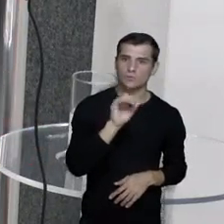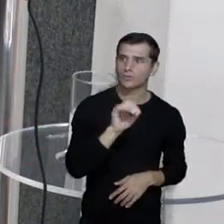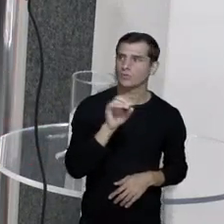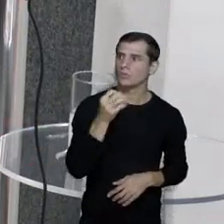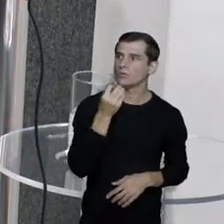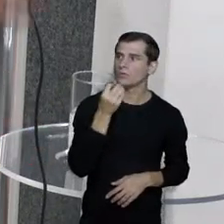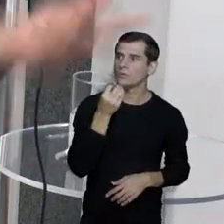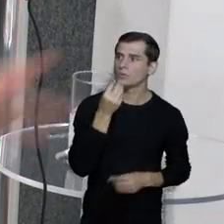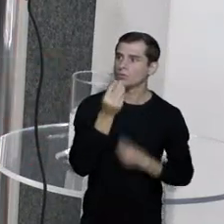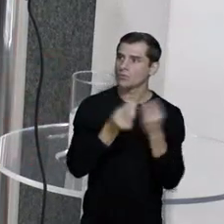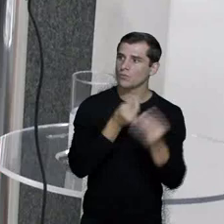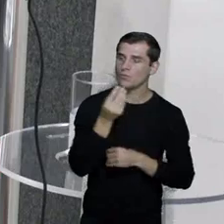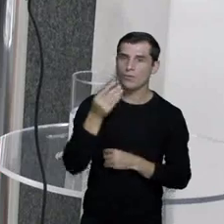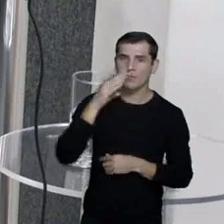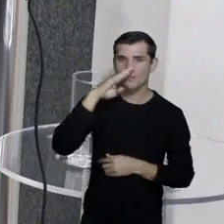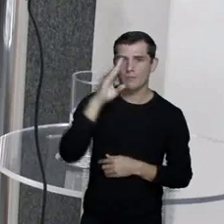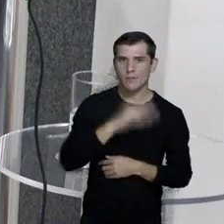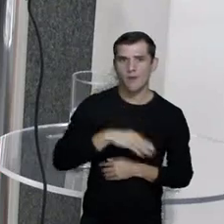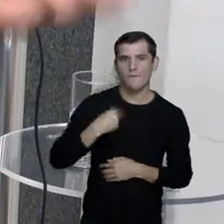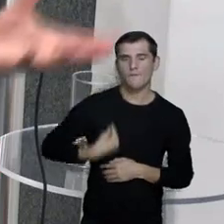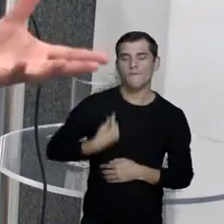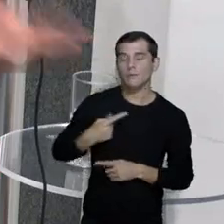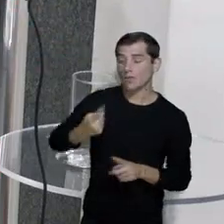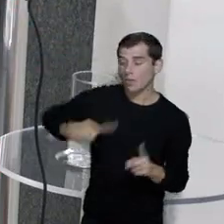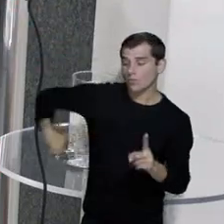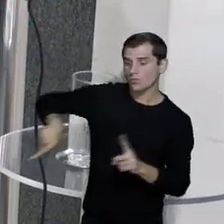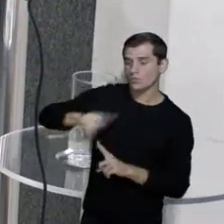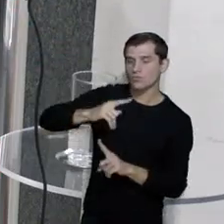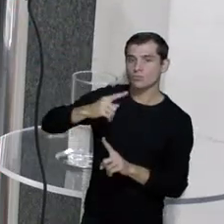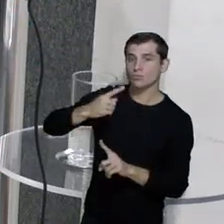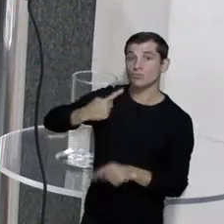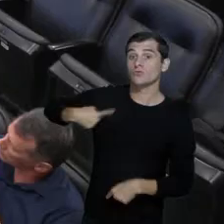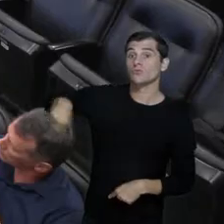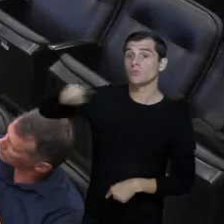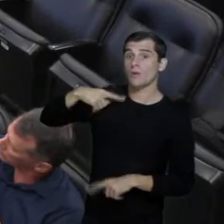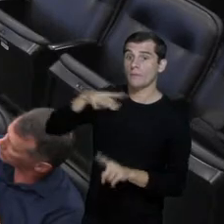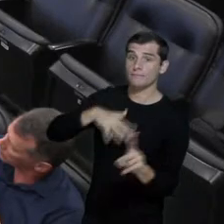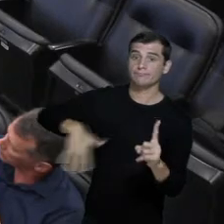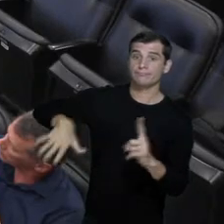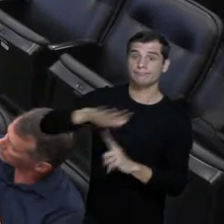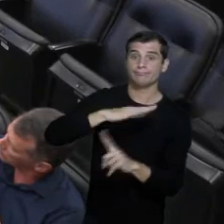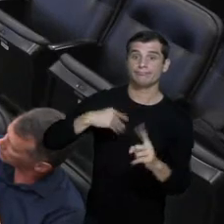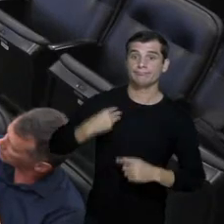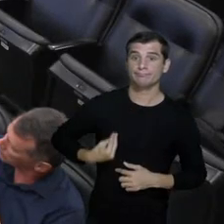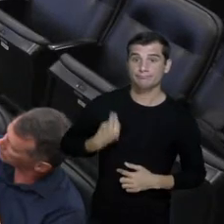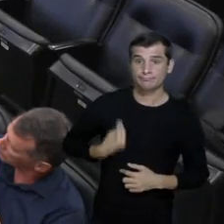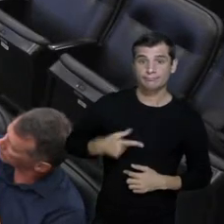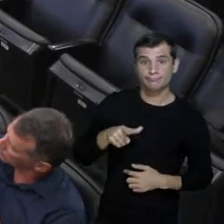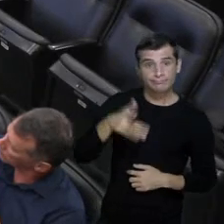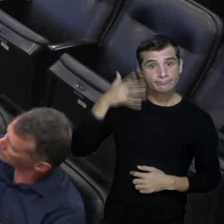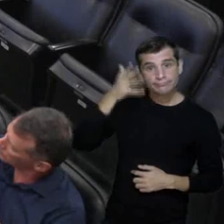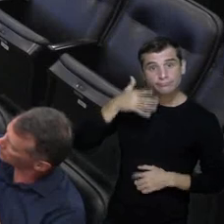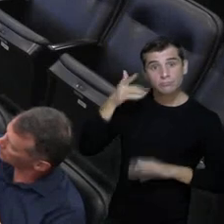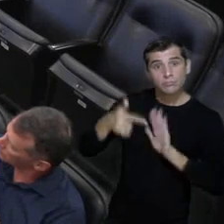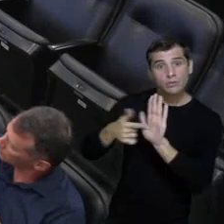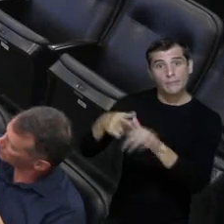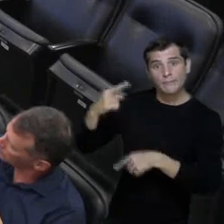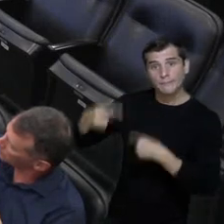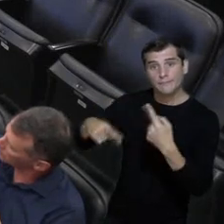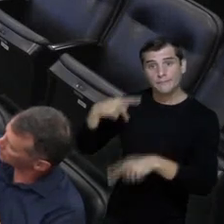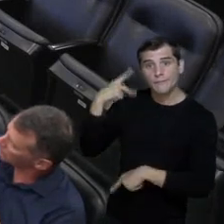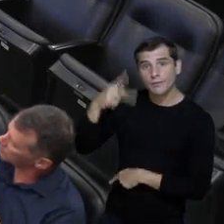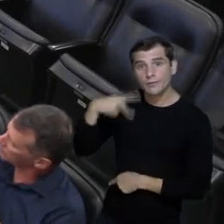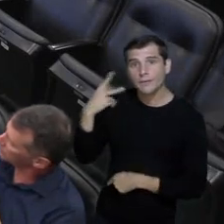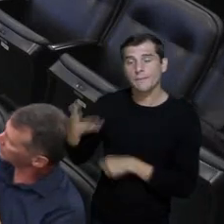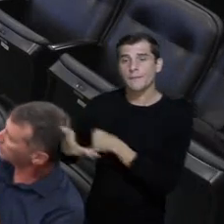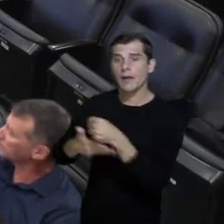pensar no que tá acontecendo ao nosso redor às vezes um absurdo pior do que holocausto e não tô aqui falando de política tô falando uma coisa básica